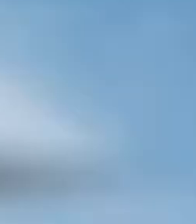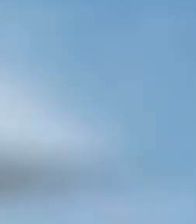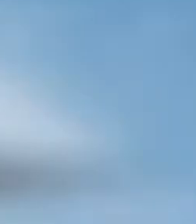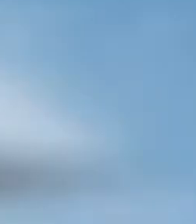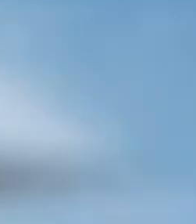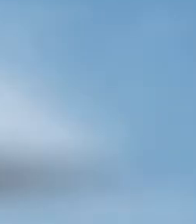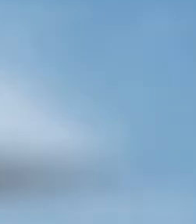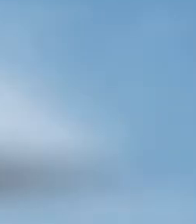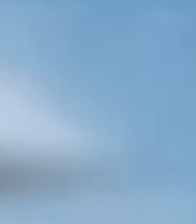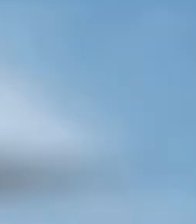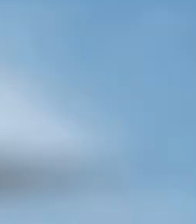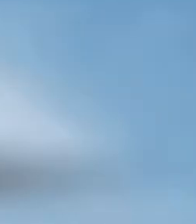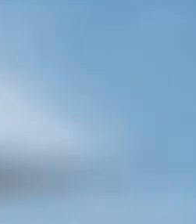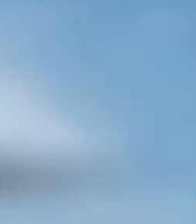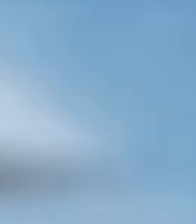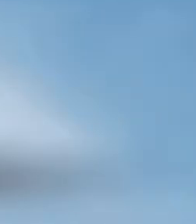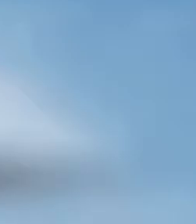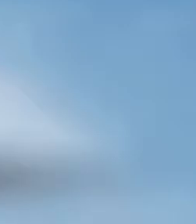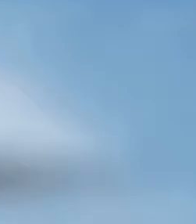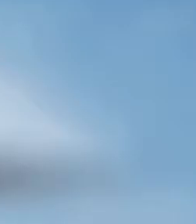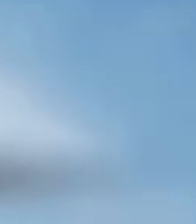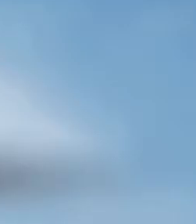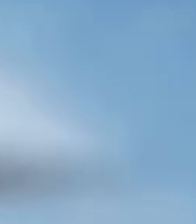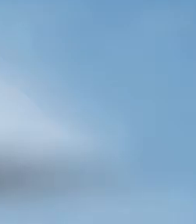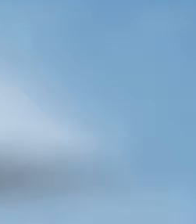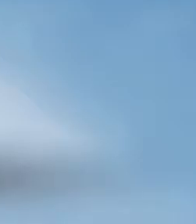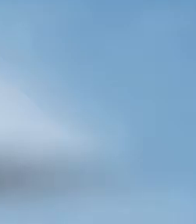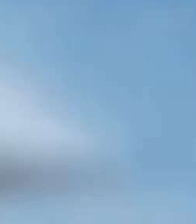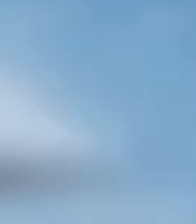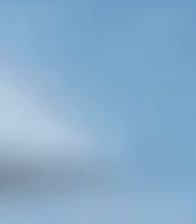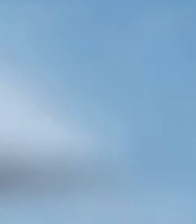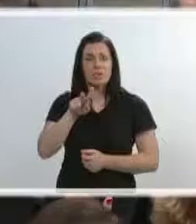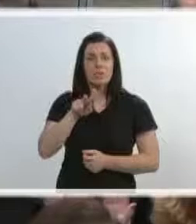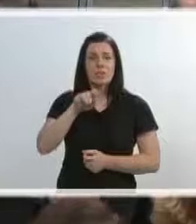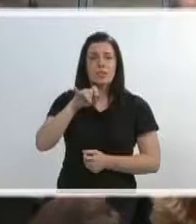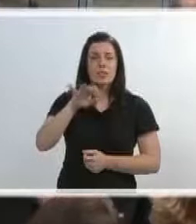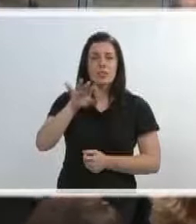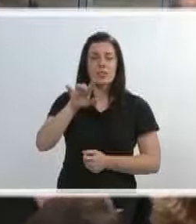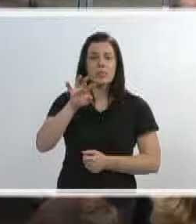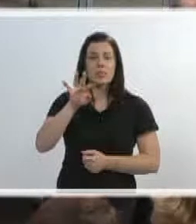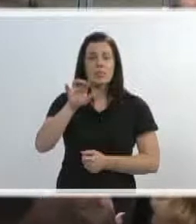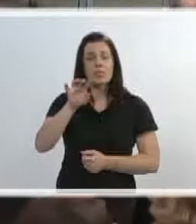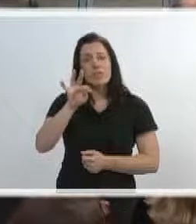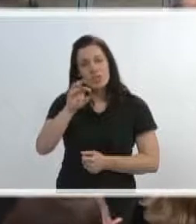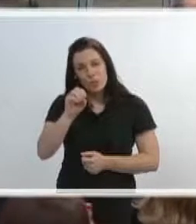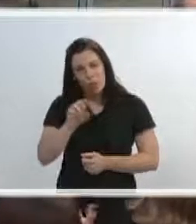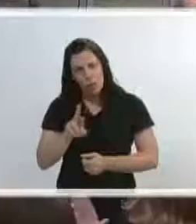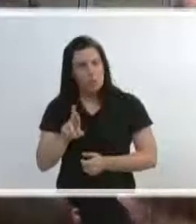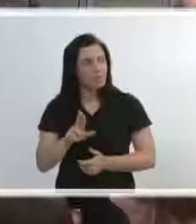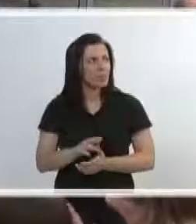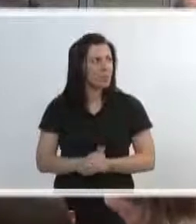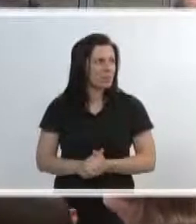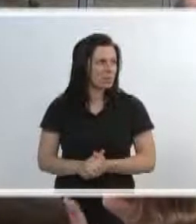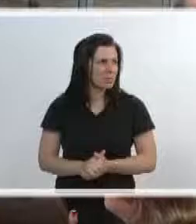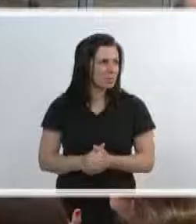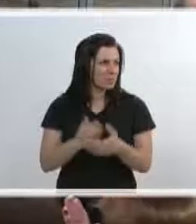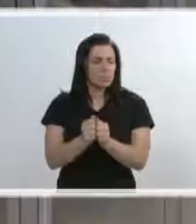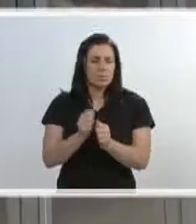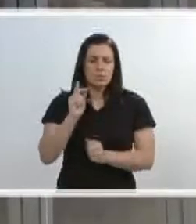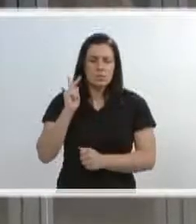mensagem de alegria, de sentimento de final de ano, da importância do Natal, do nascimento de Jesus.